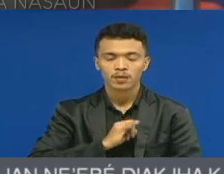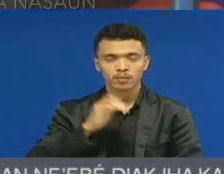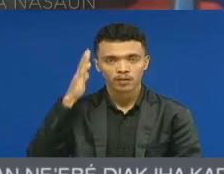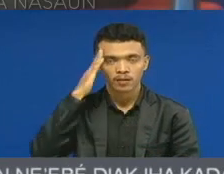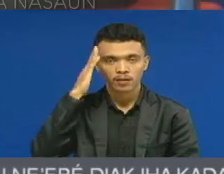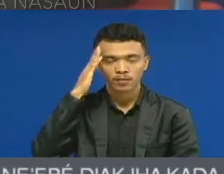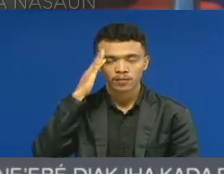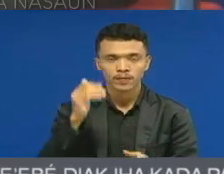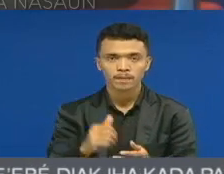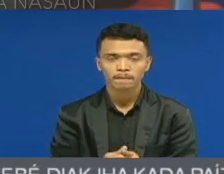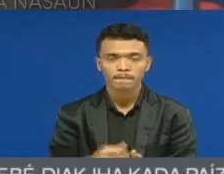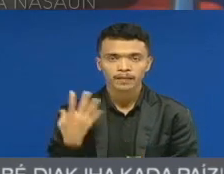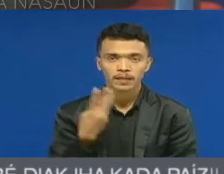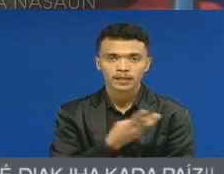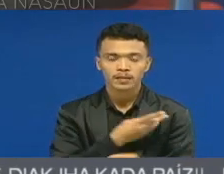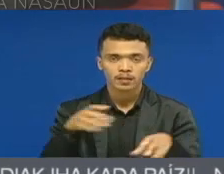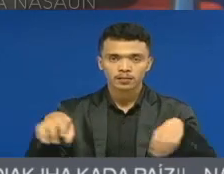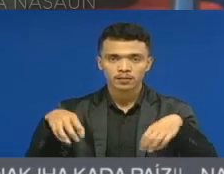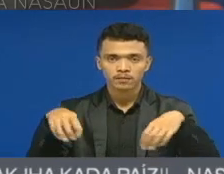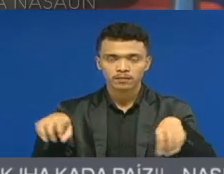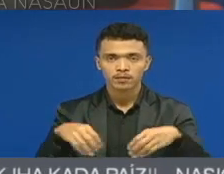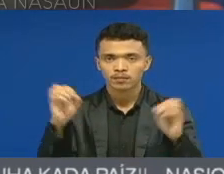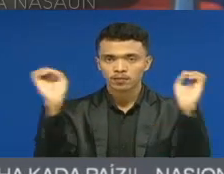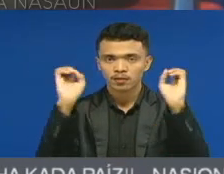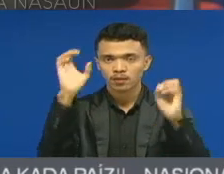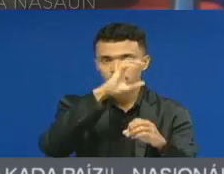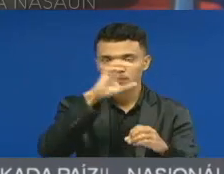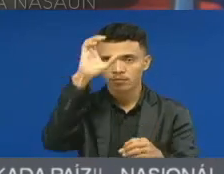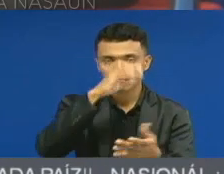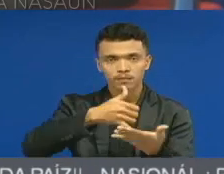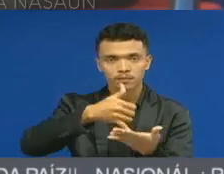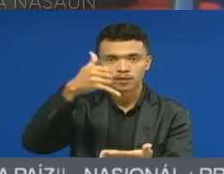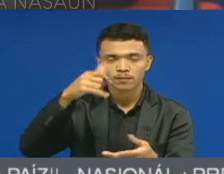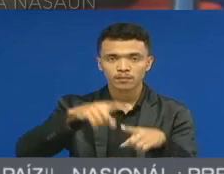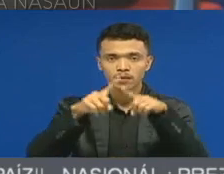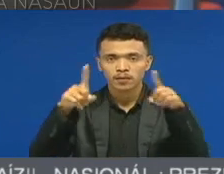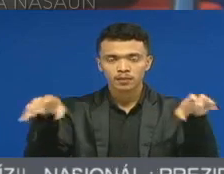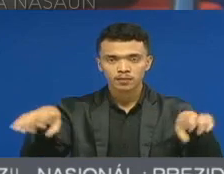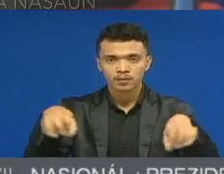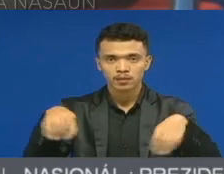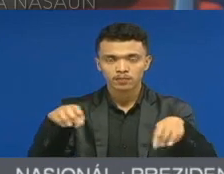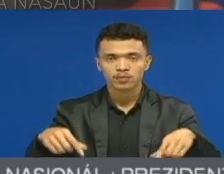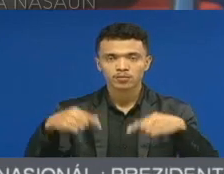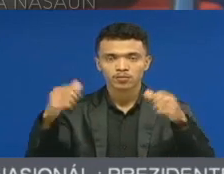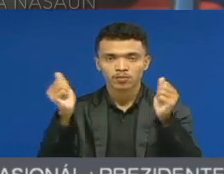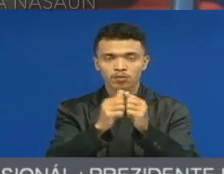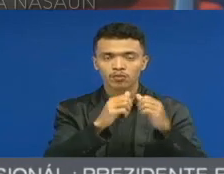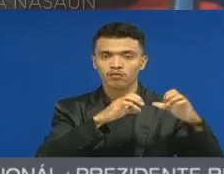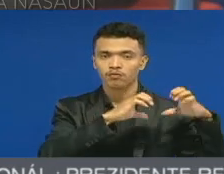katak. E tem serviço durante né lá o salto boca prêmio e tem serviço ao fã rolar